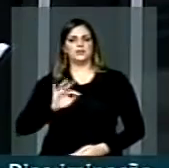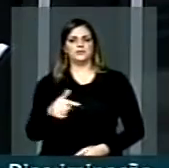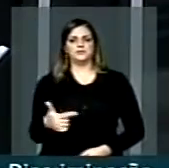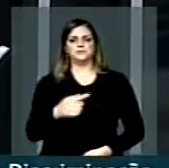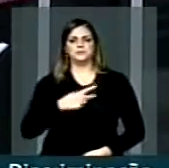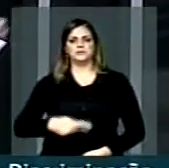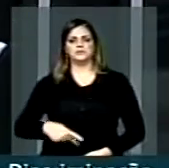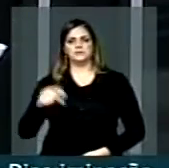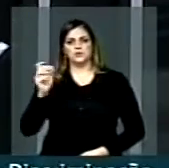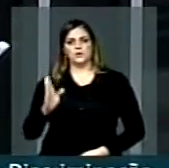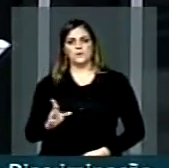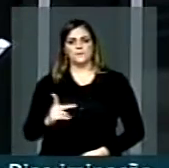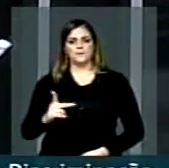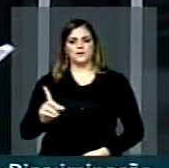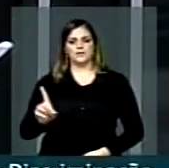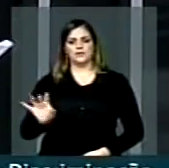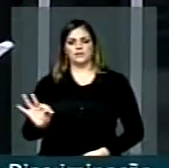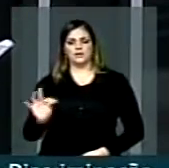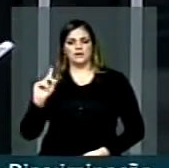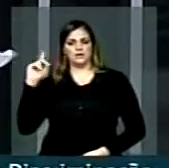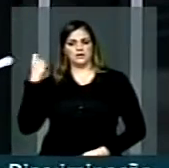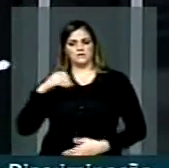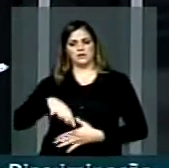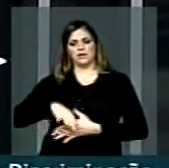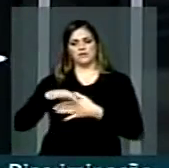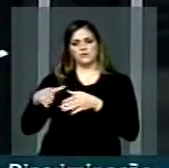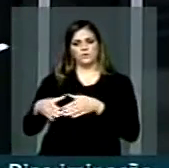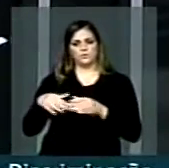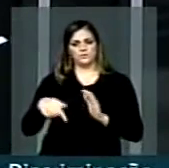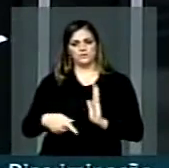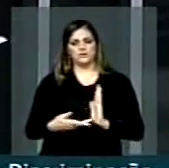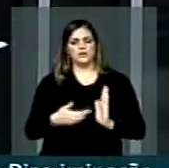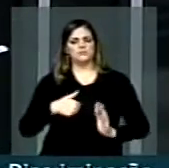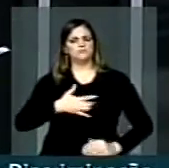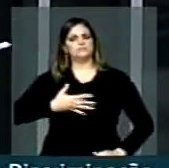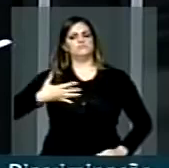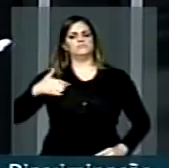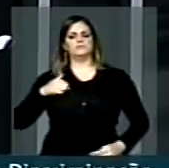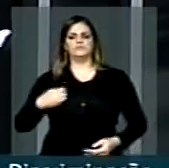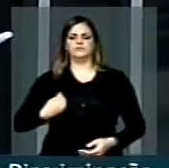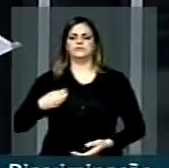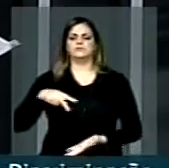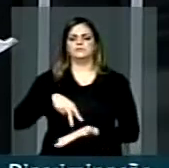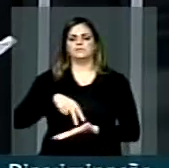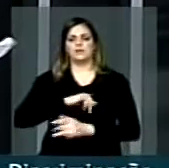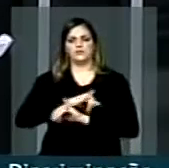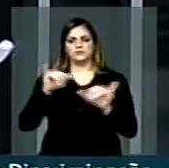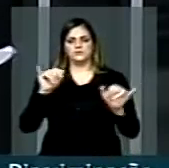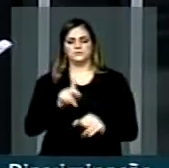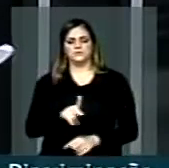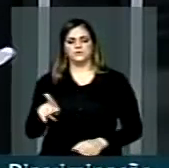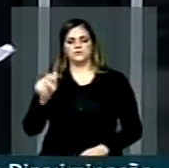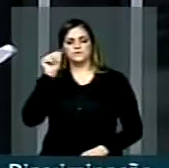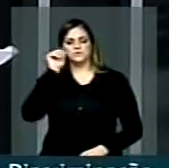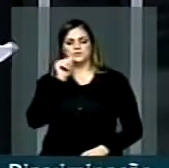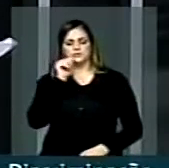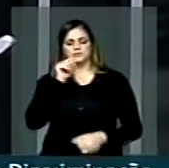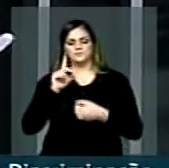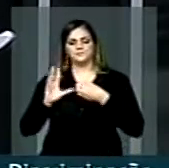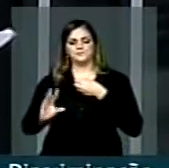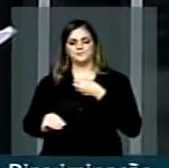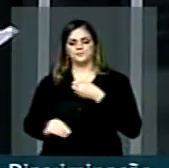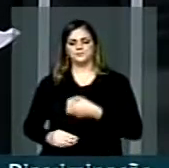vice-presidente nacional do PDT, até pouco tempo líder da bancada, é uma grande honra estar aqui, companheira professora,